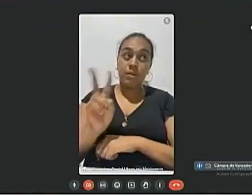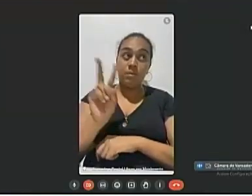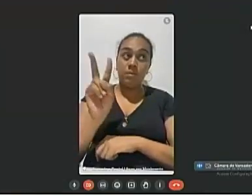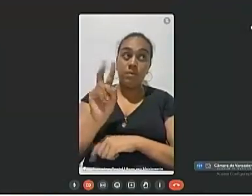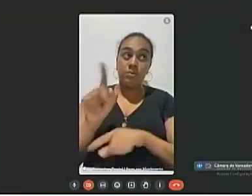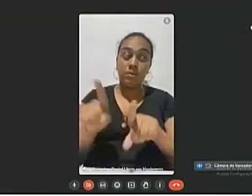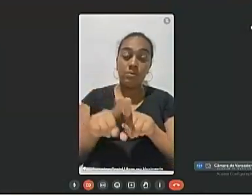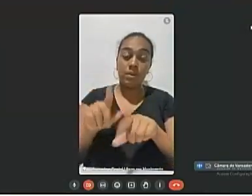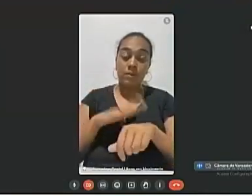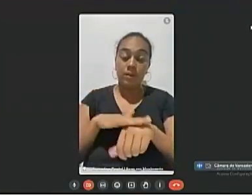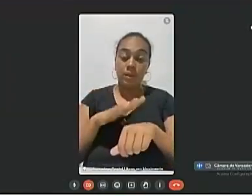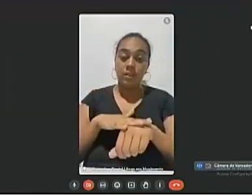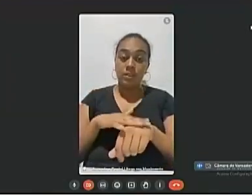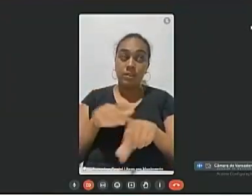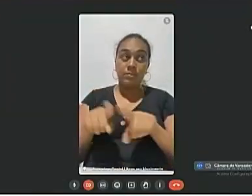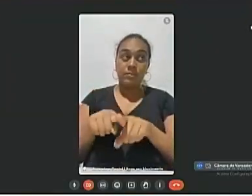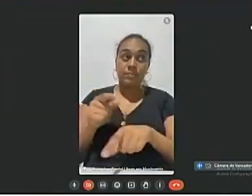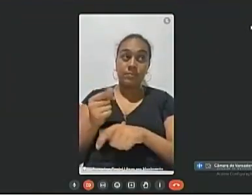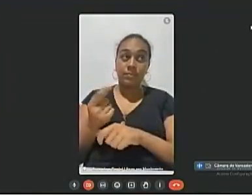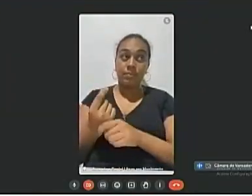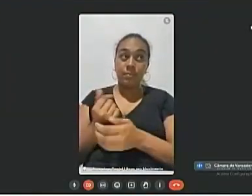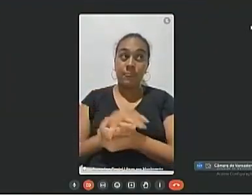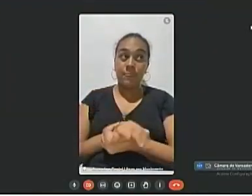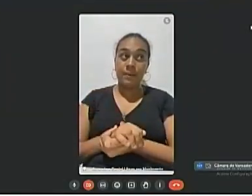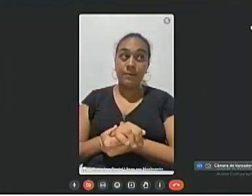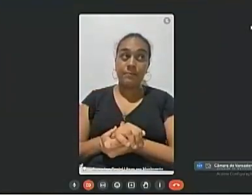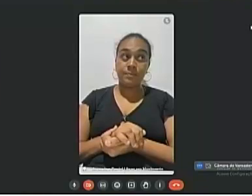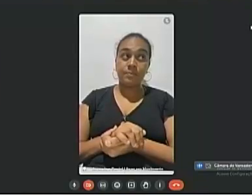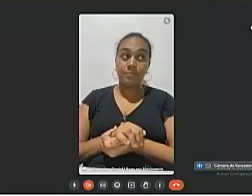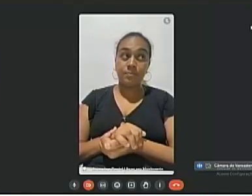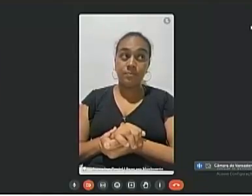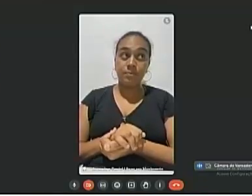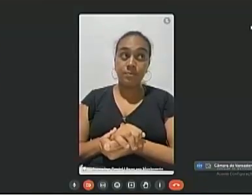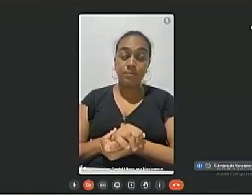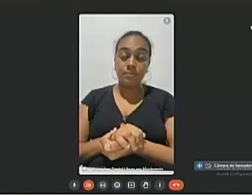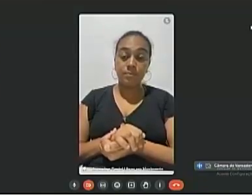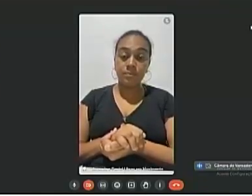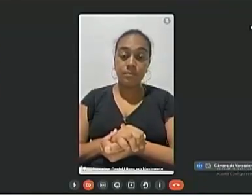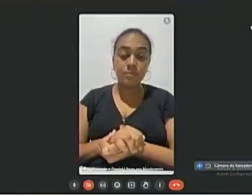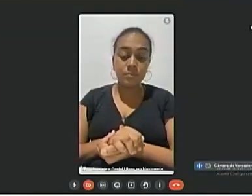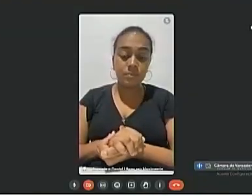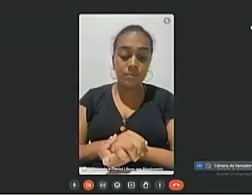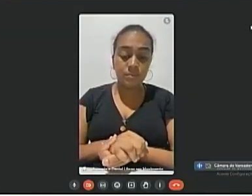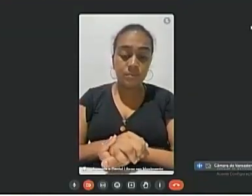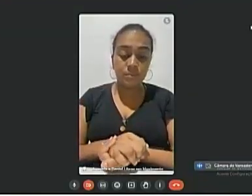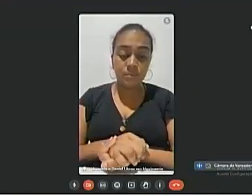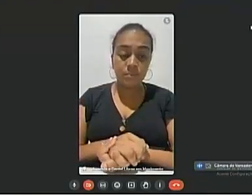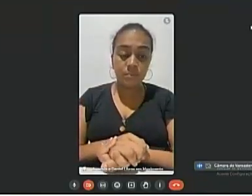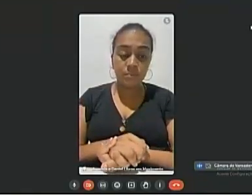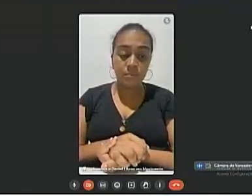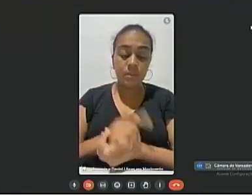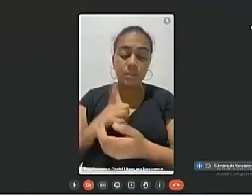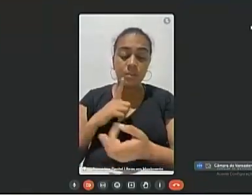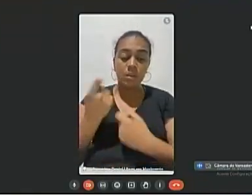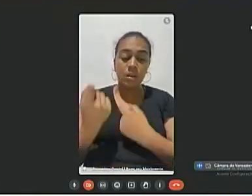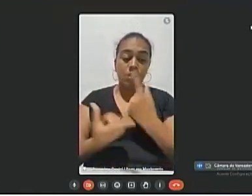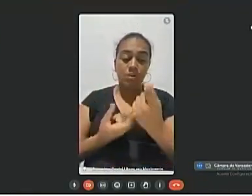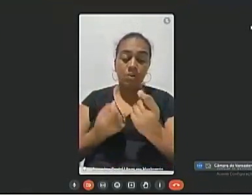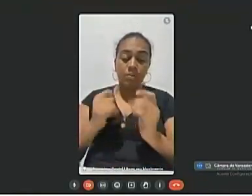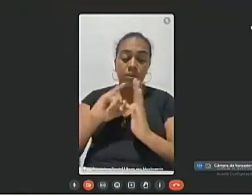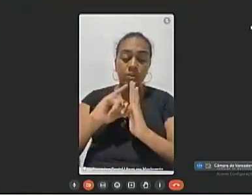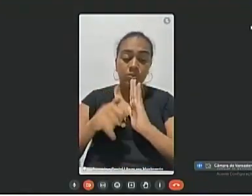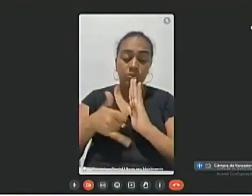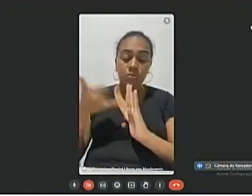obra, era melhor ter pego o dinheiro distribuído para quem foi atingido, que valia mais a pena. E o que nós chegamos à conclusão desse estudo aqui? Ó, para algumas taxas de juros de